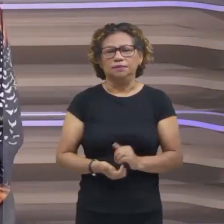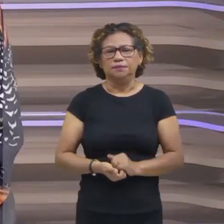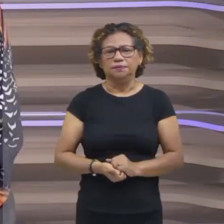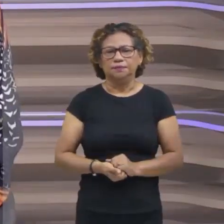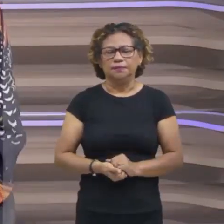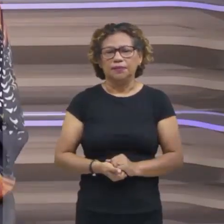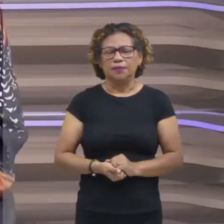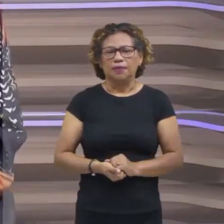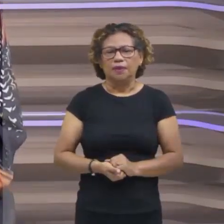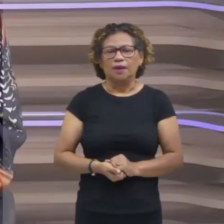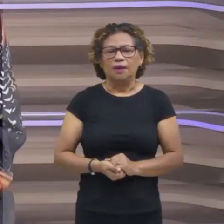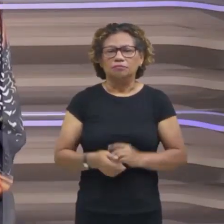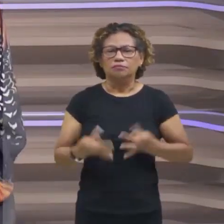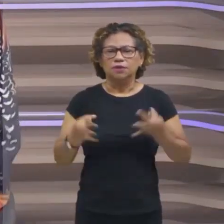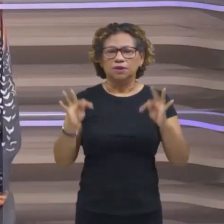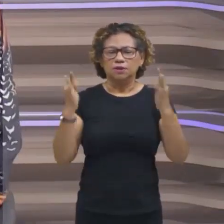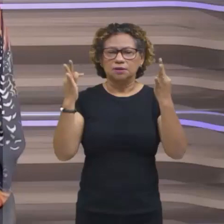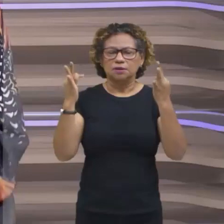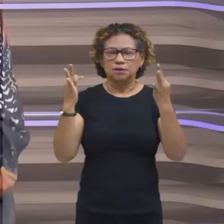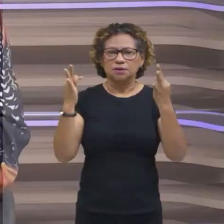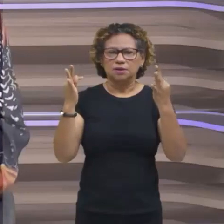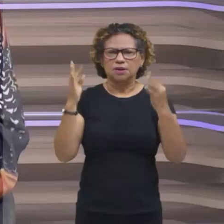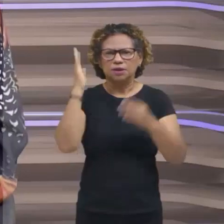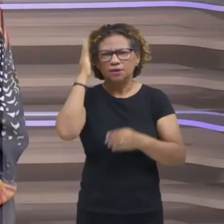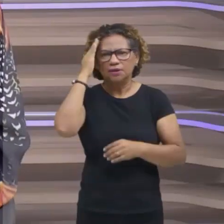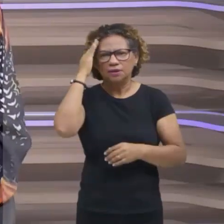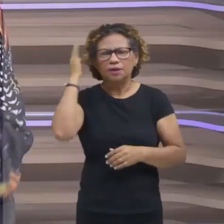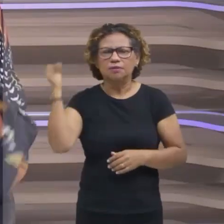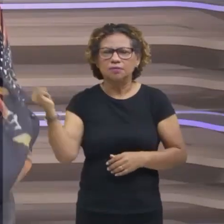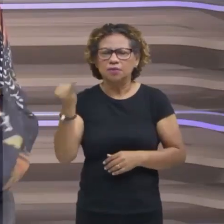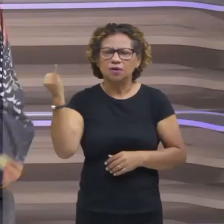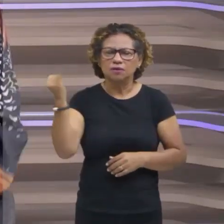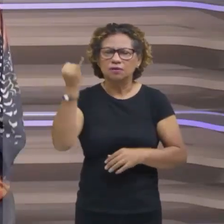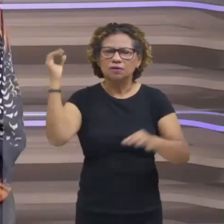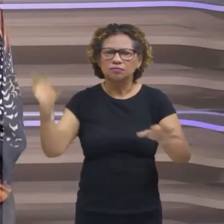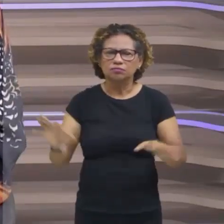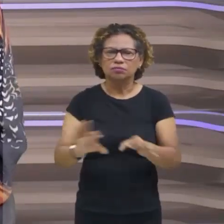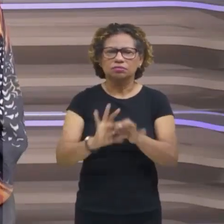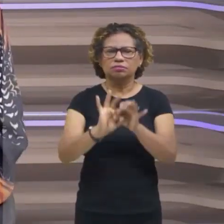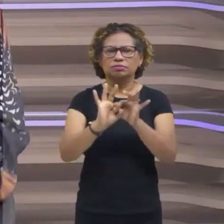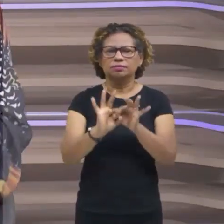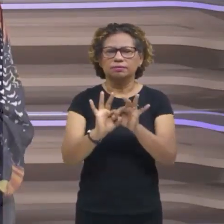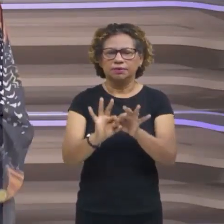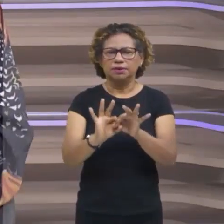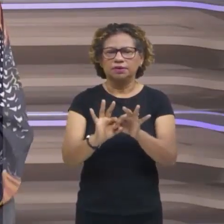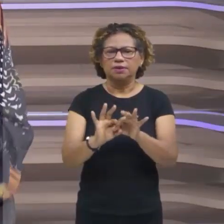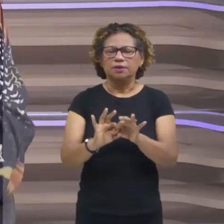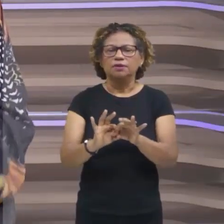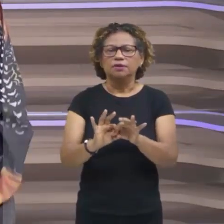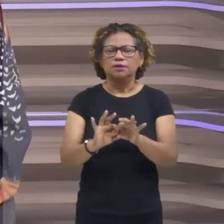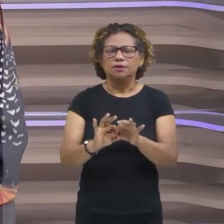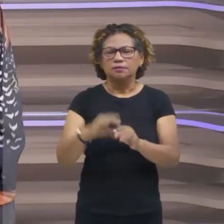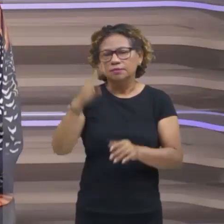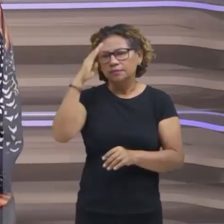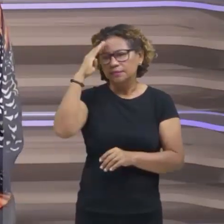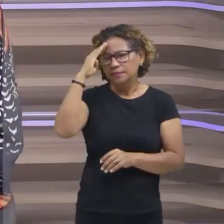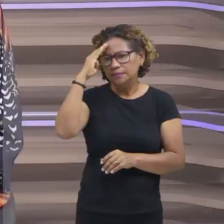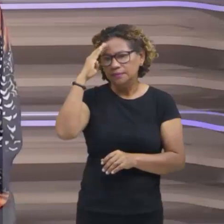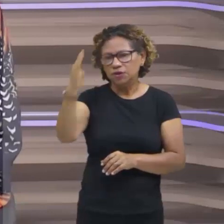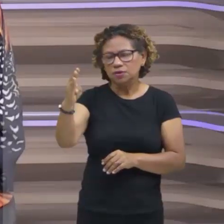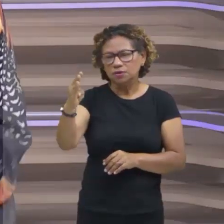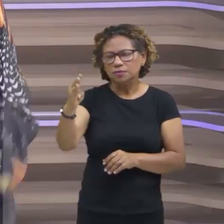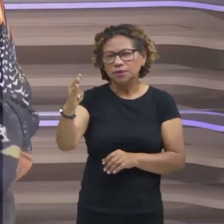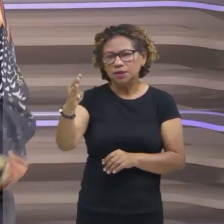as tecnologias, elas são importantes, elas são aliadas, elas estão do nosso lado e, principalmente, elas estão mostrando